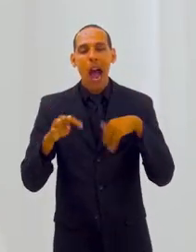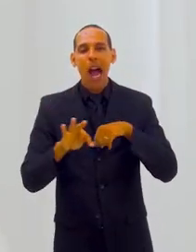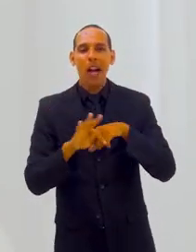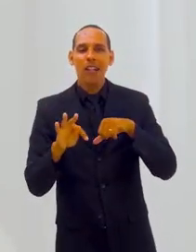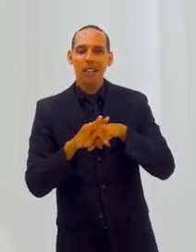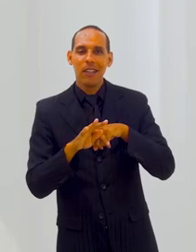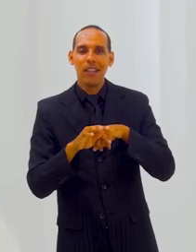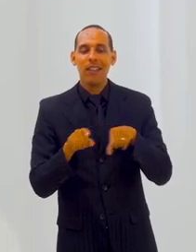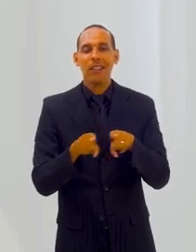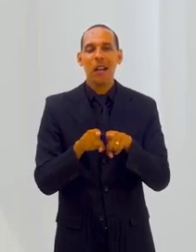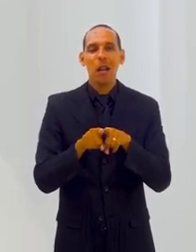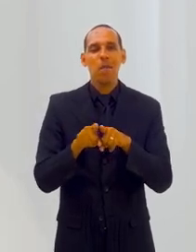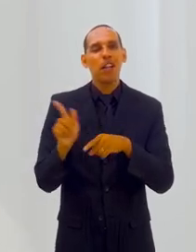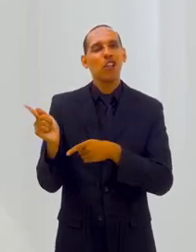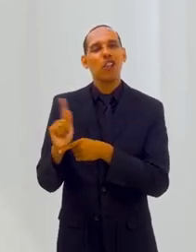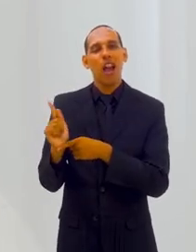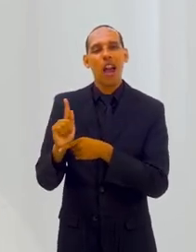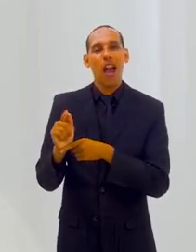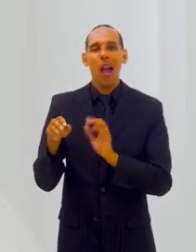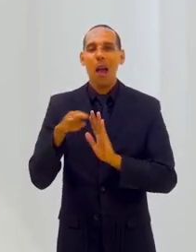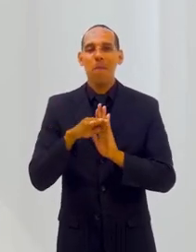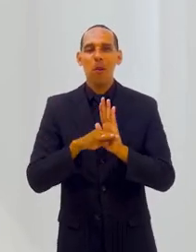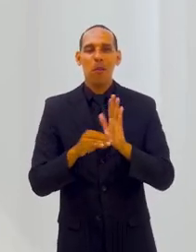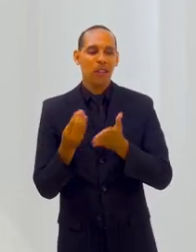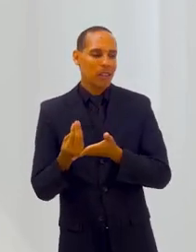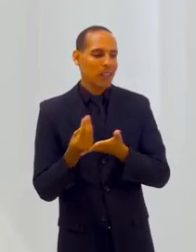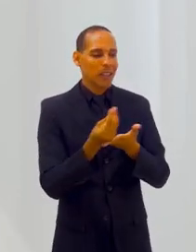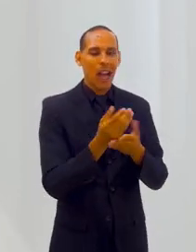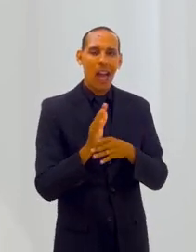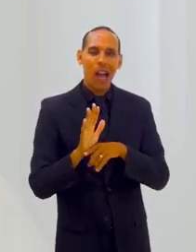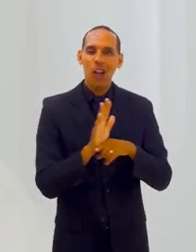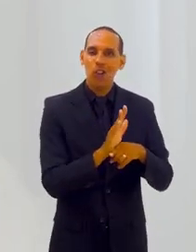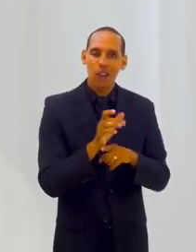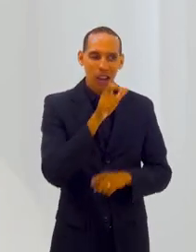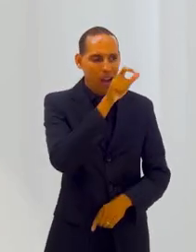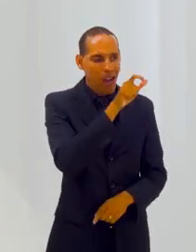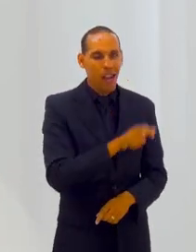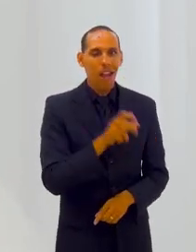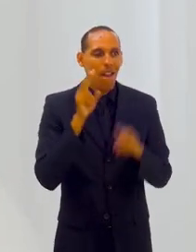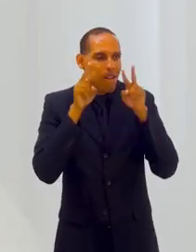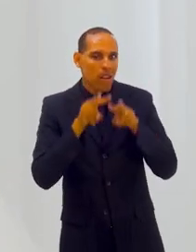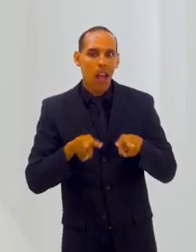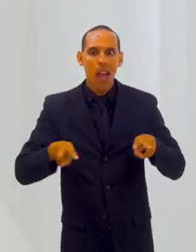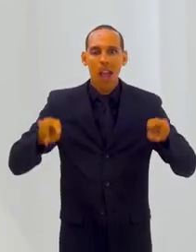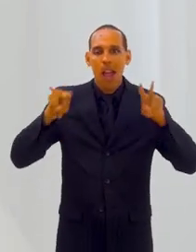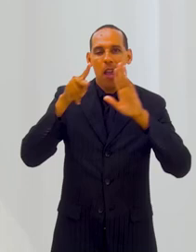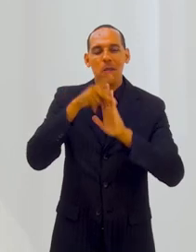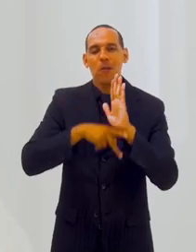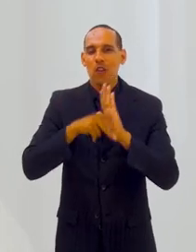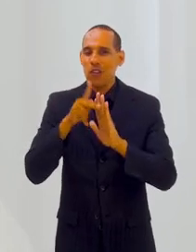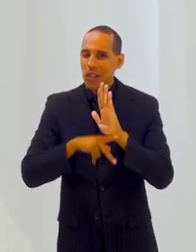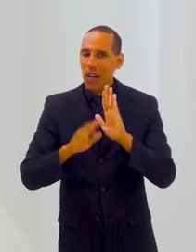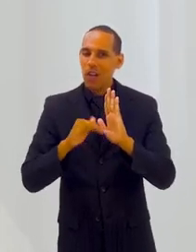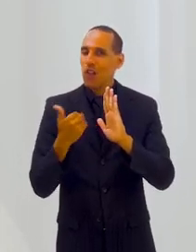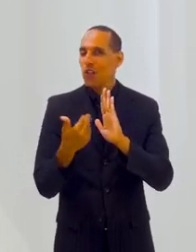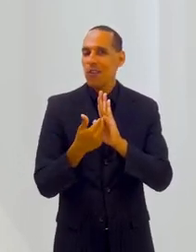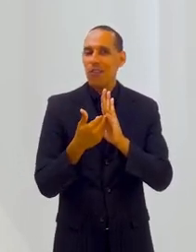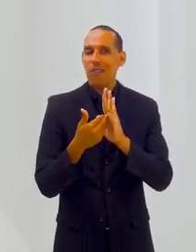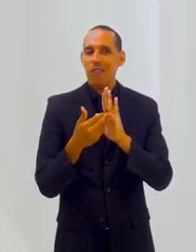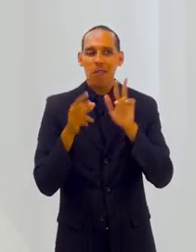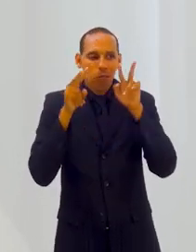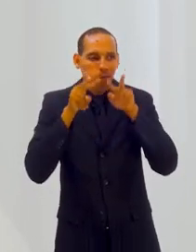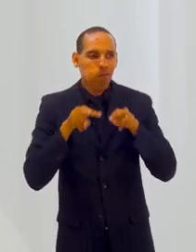e gerencial que permita a esse produtor visualizar um projeto e